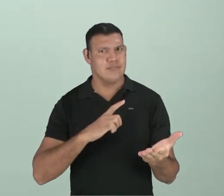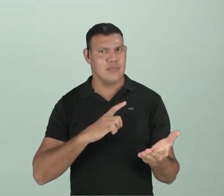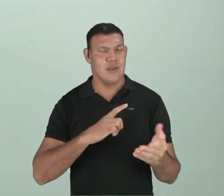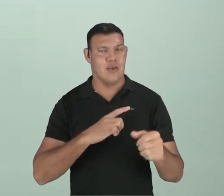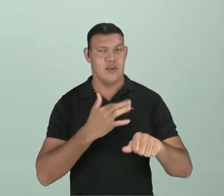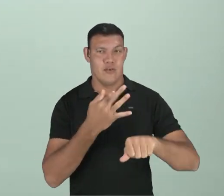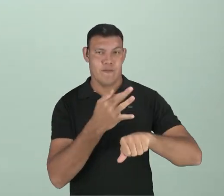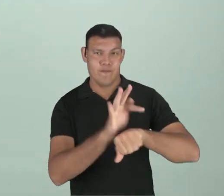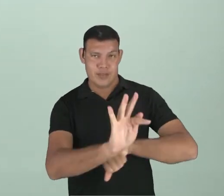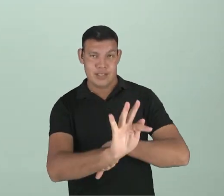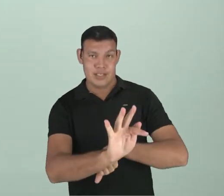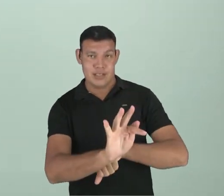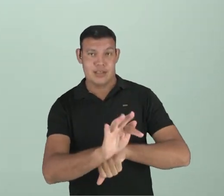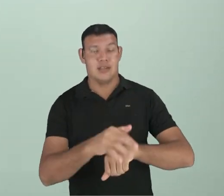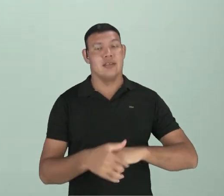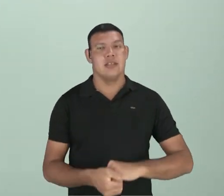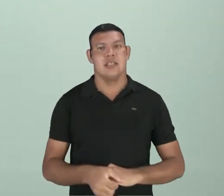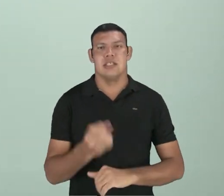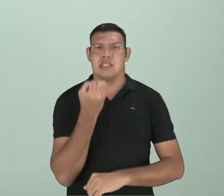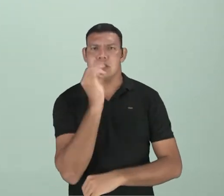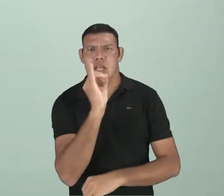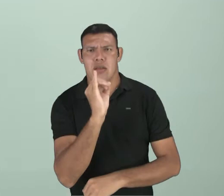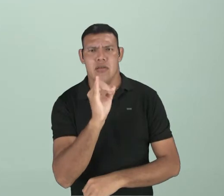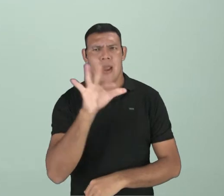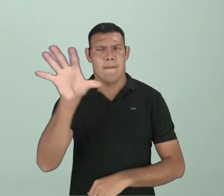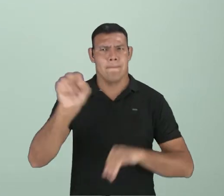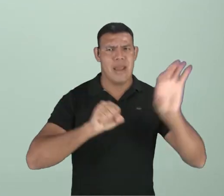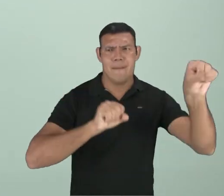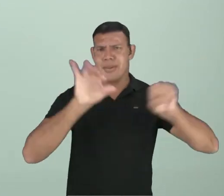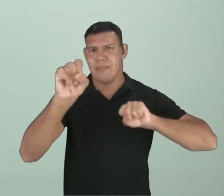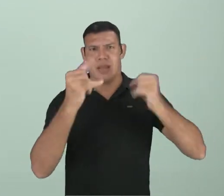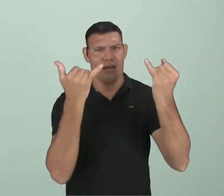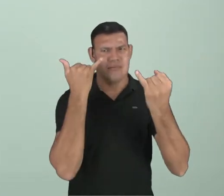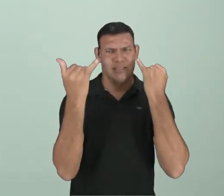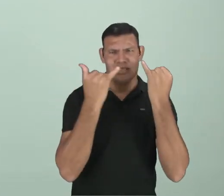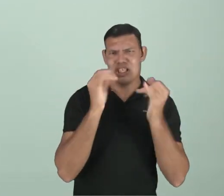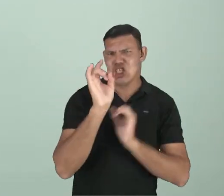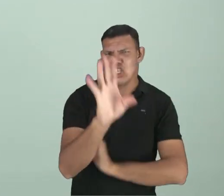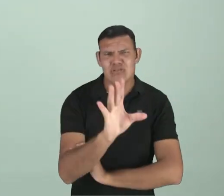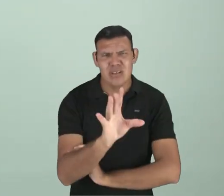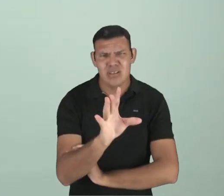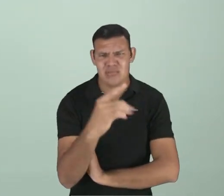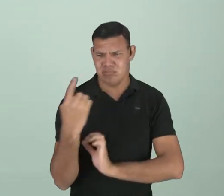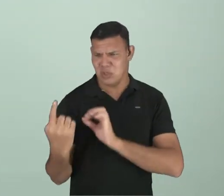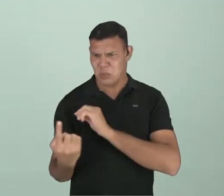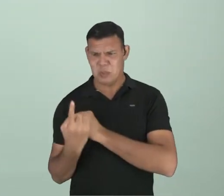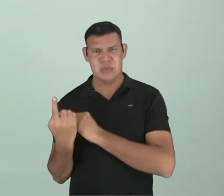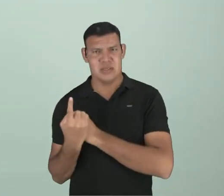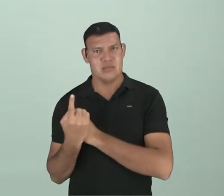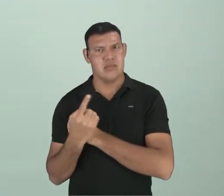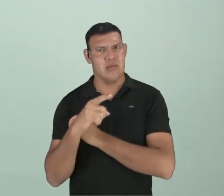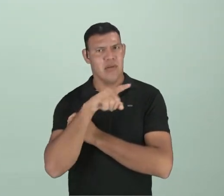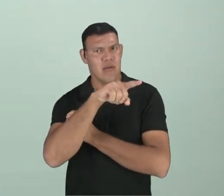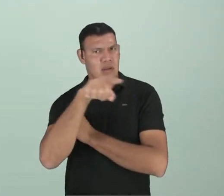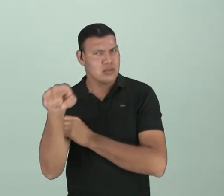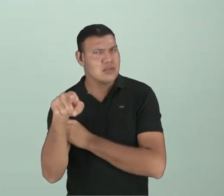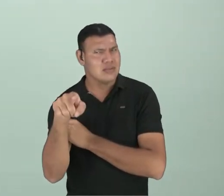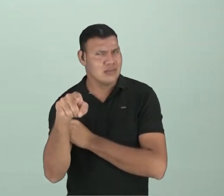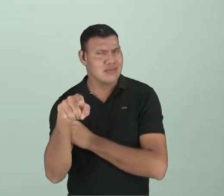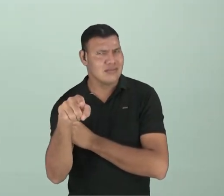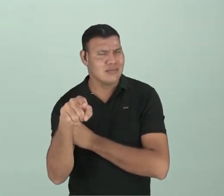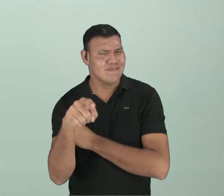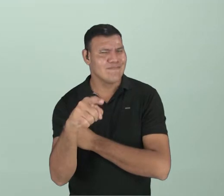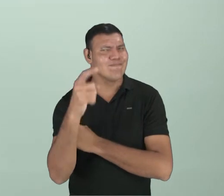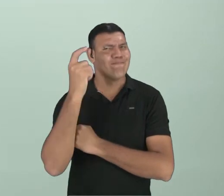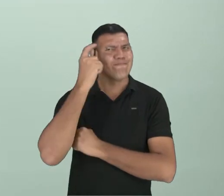fake news, né? Então, assim, se você pega uma informação, você tem acesso só àquela informação, você vai acabar pensando que aquela